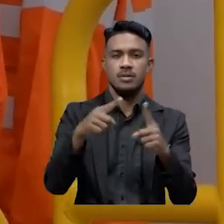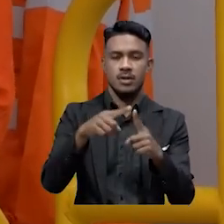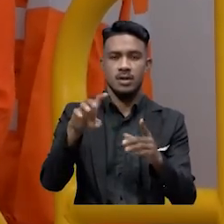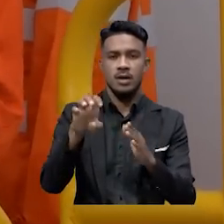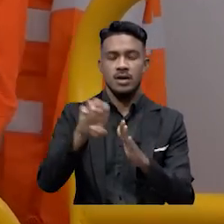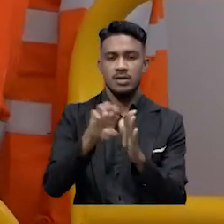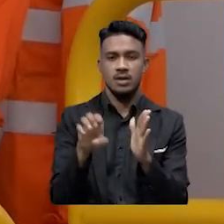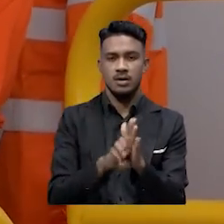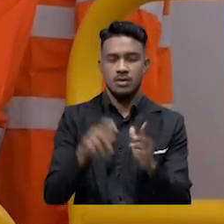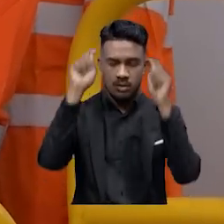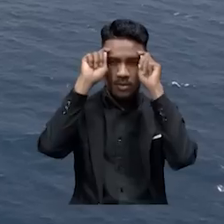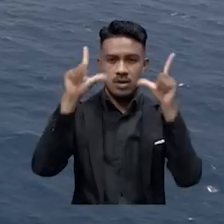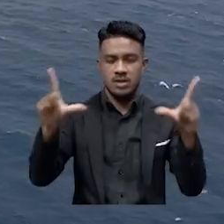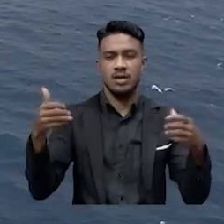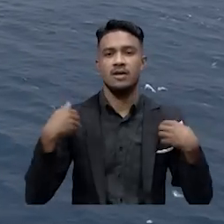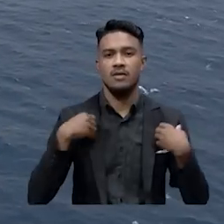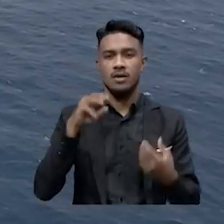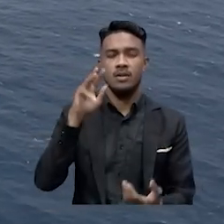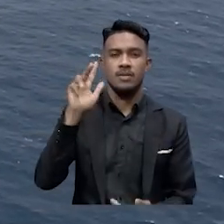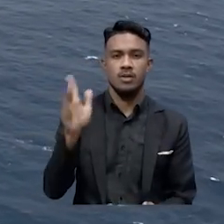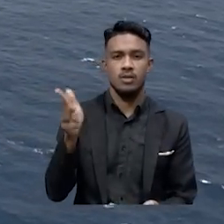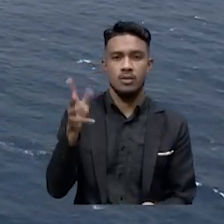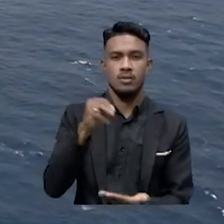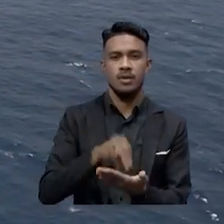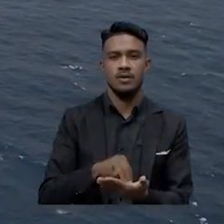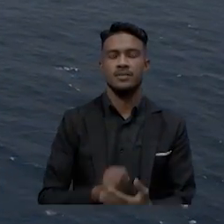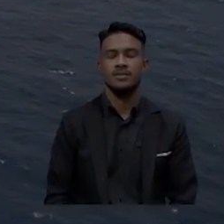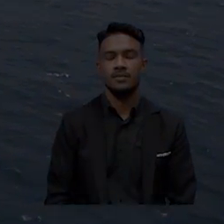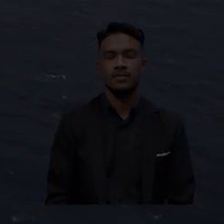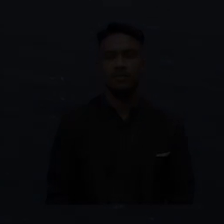Timor-Leste quase bilhão tolo nulum. Agustín da Costa, Tito Silva, GMN.